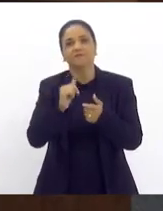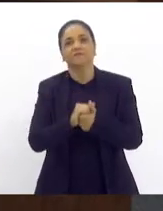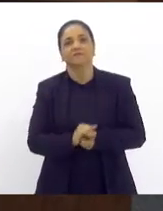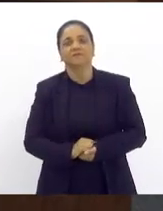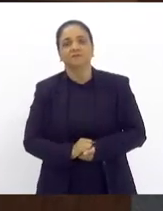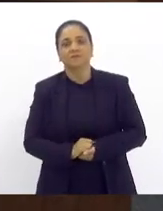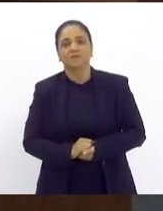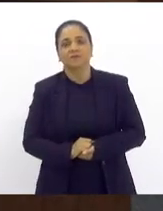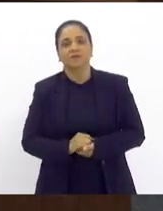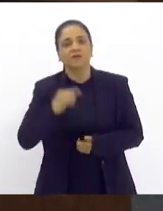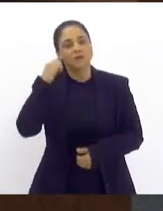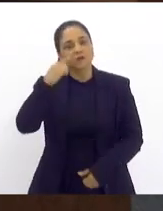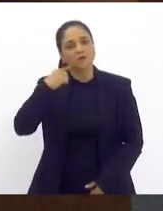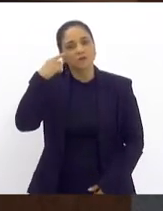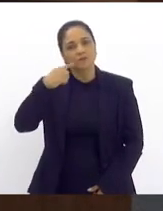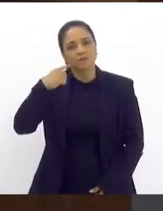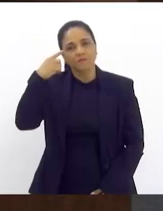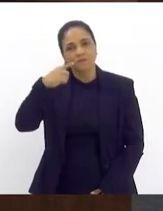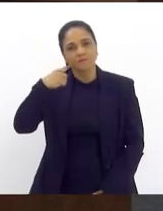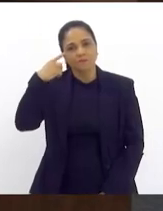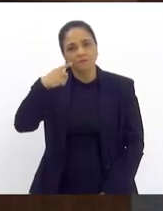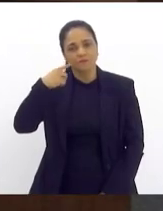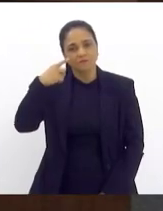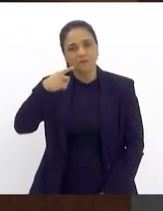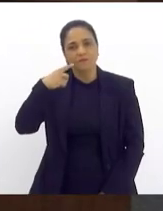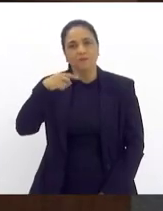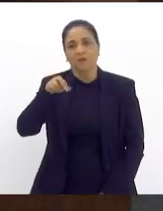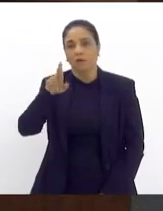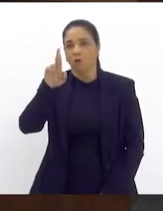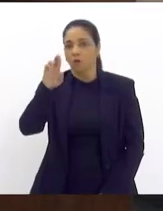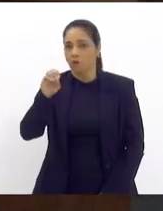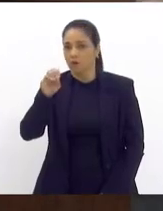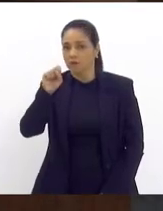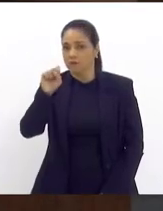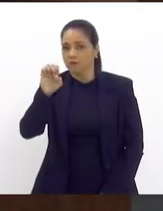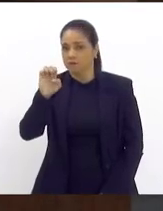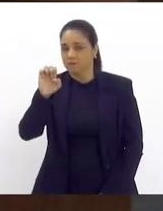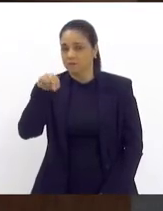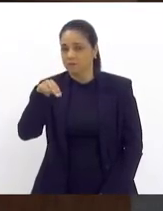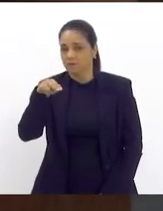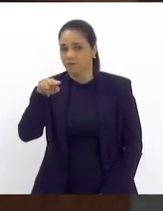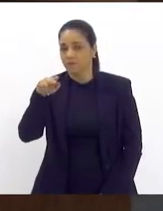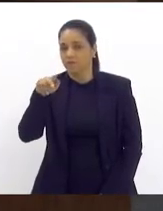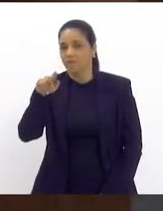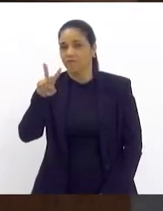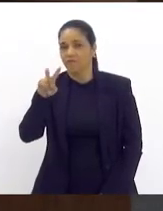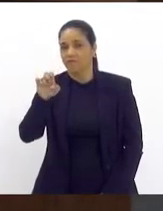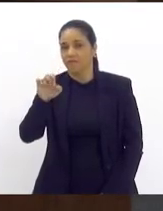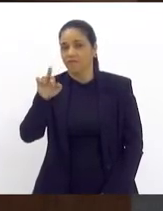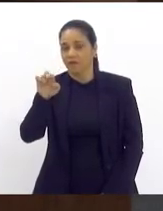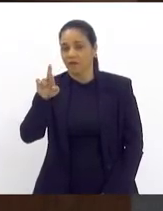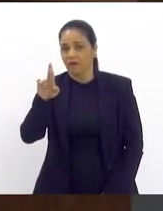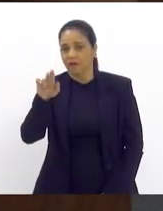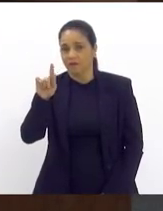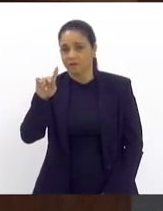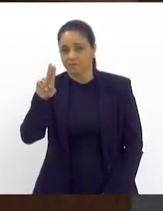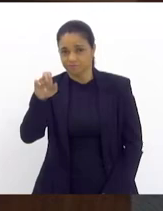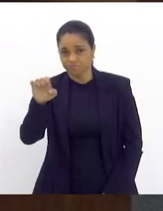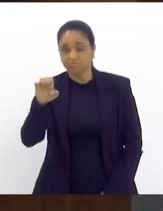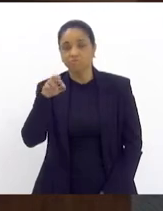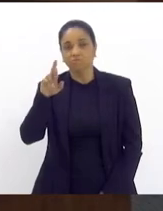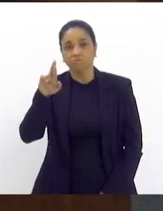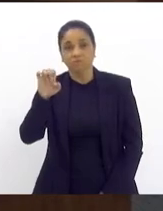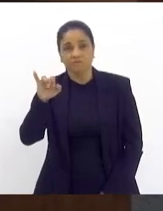ao Deputado Rosemberg Reis pelo seguinte é três